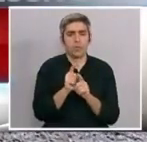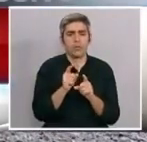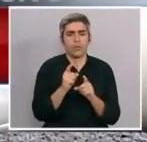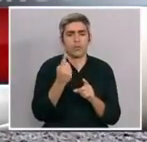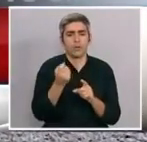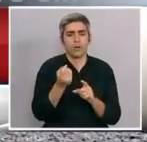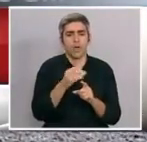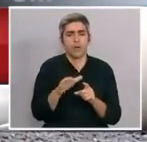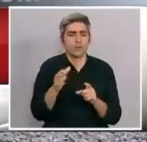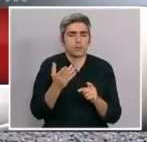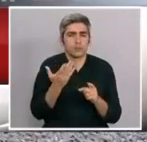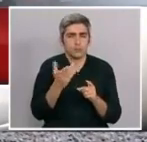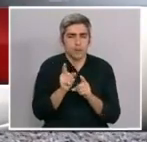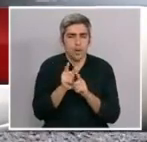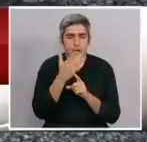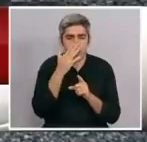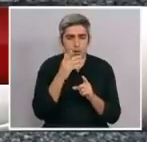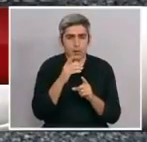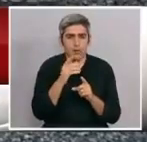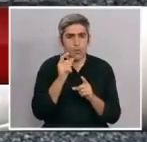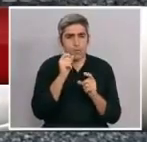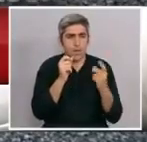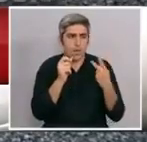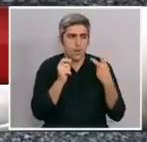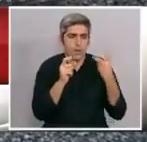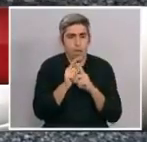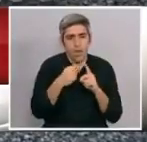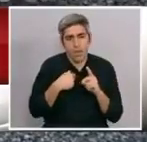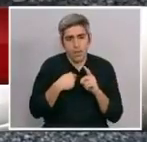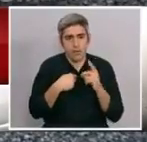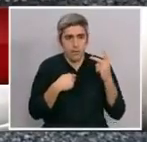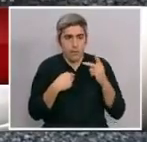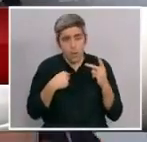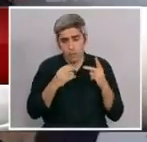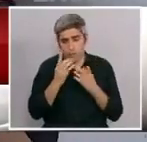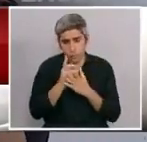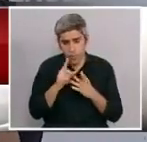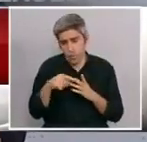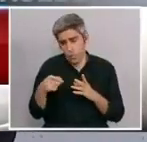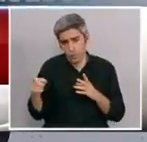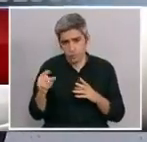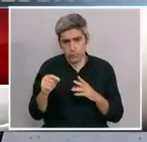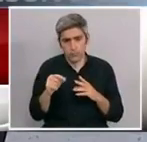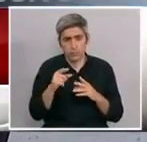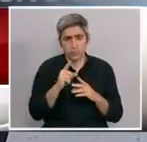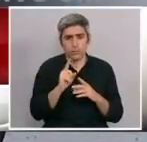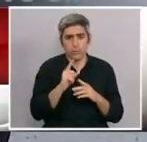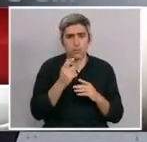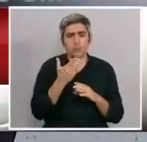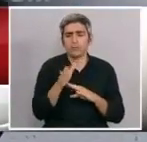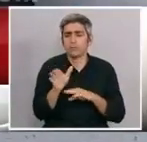uma criança lida com o pai, assim era eu e as outras. Porque ali não havia